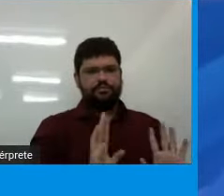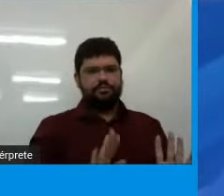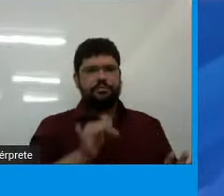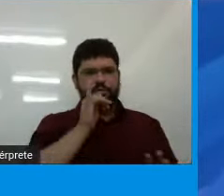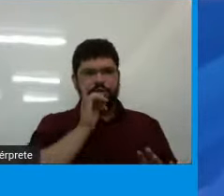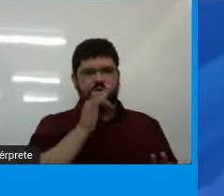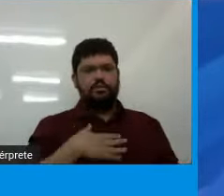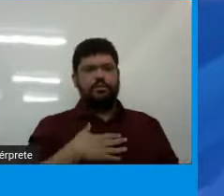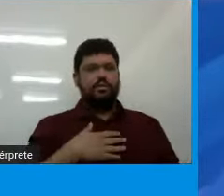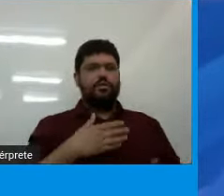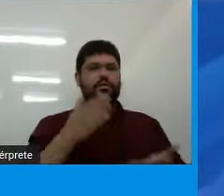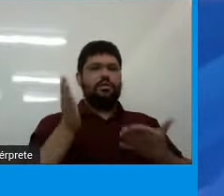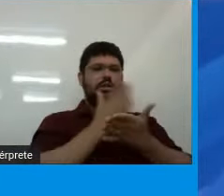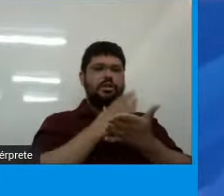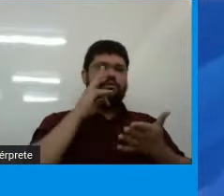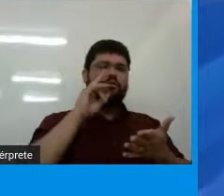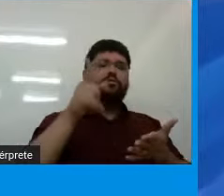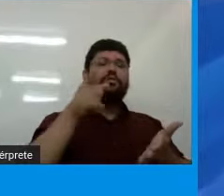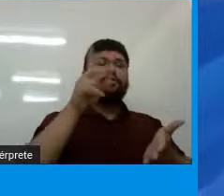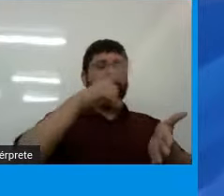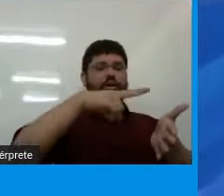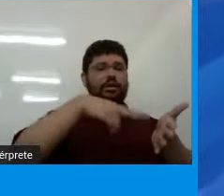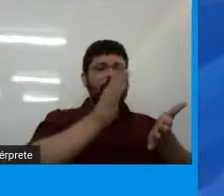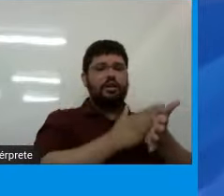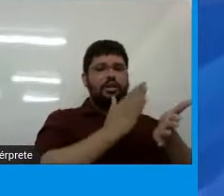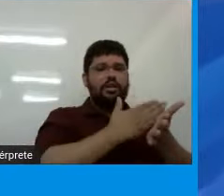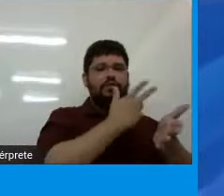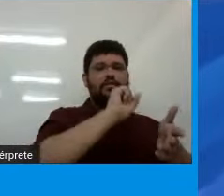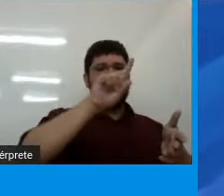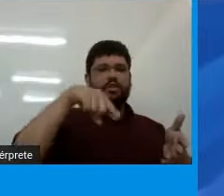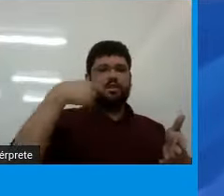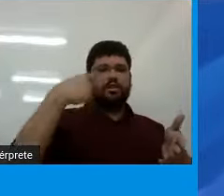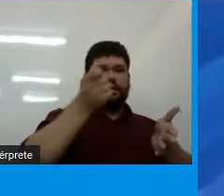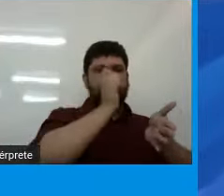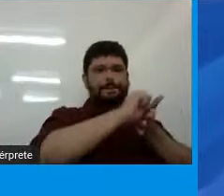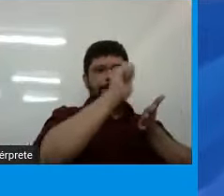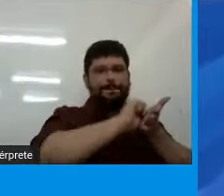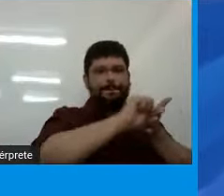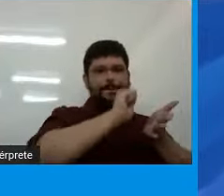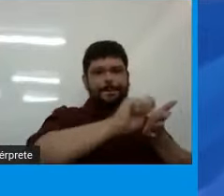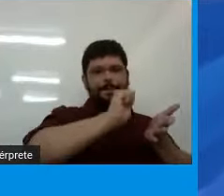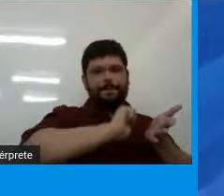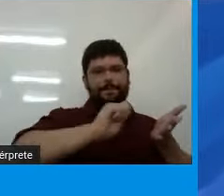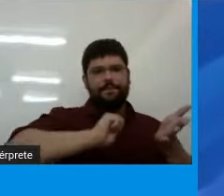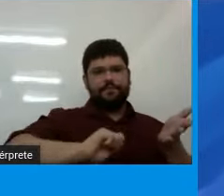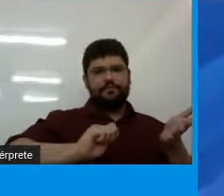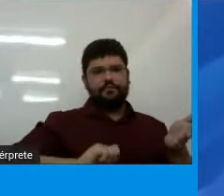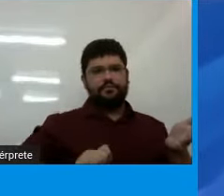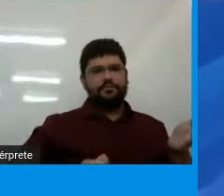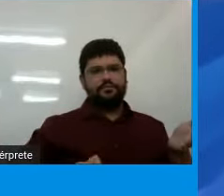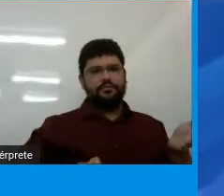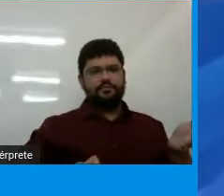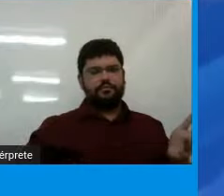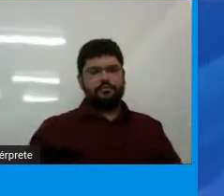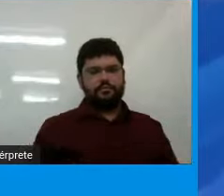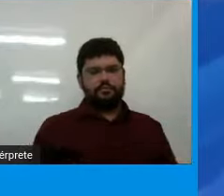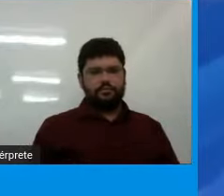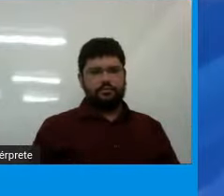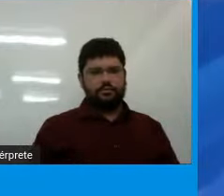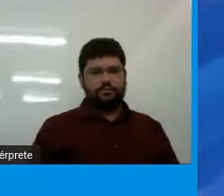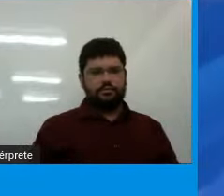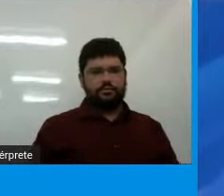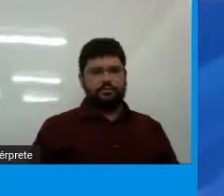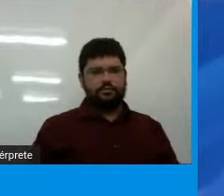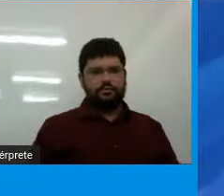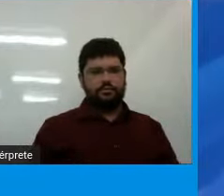fazer um fichamento do livro, vou pedir os alunos para fazerem fichamento de um capítulo de um livro. Vou registrar para esse